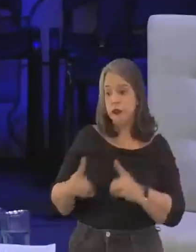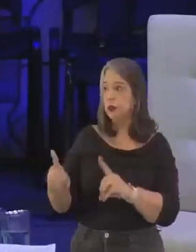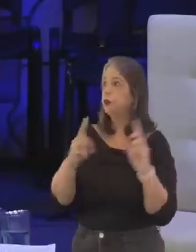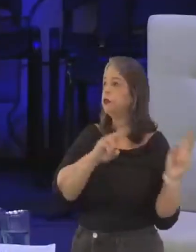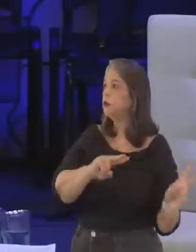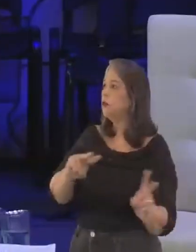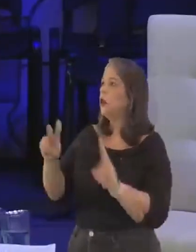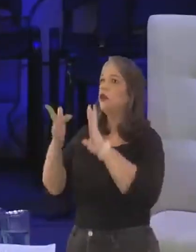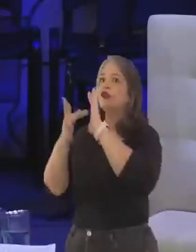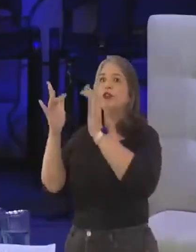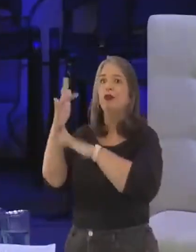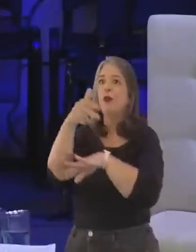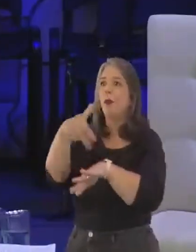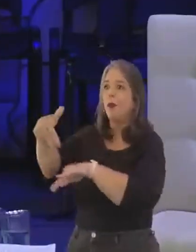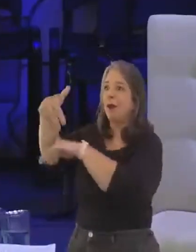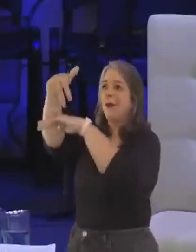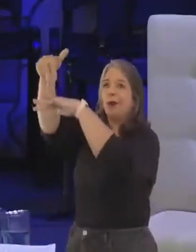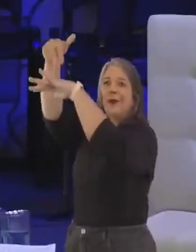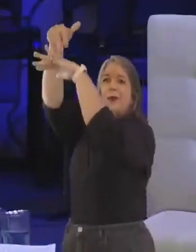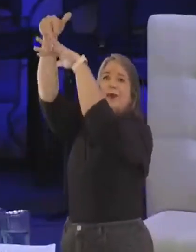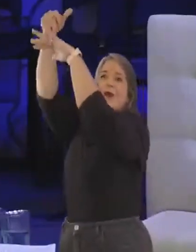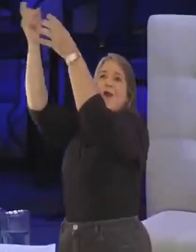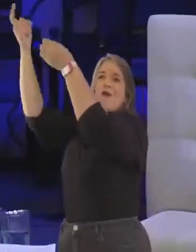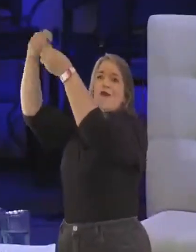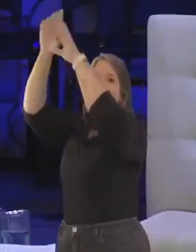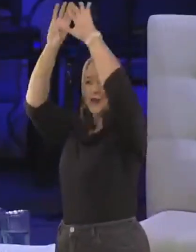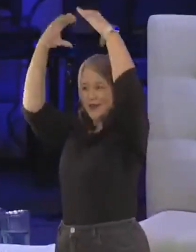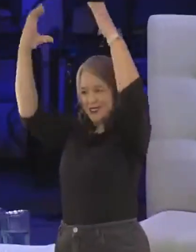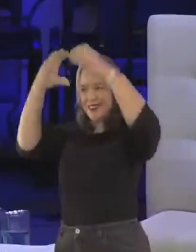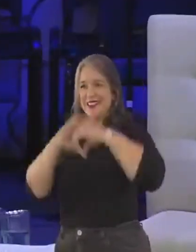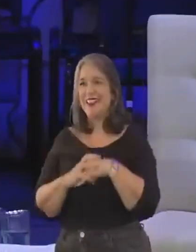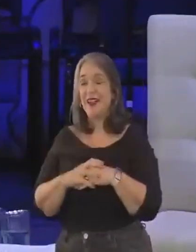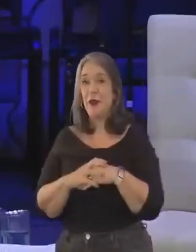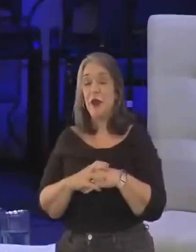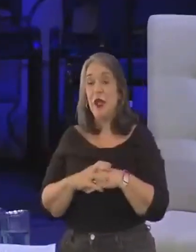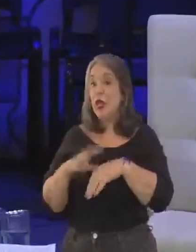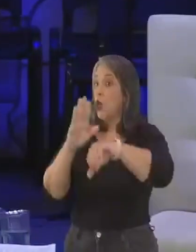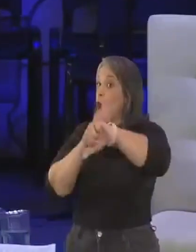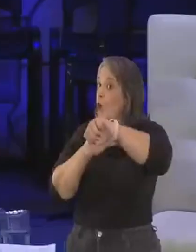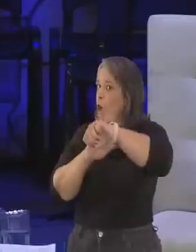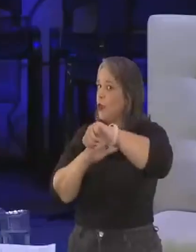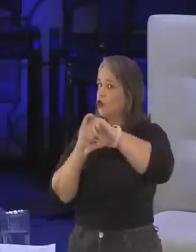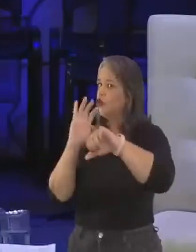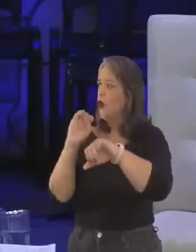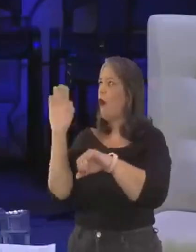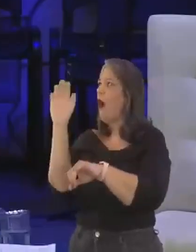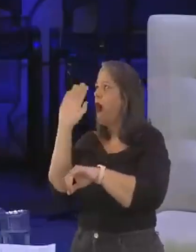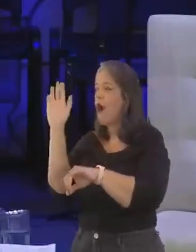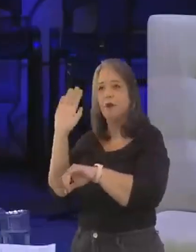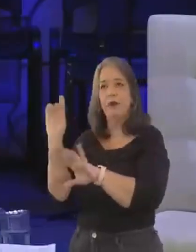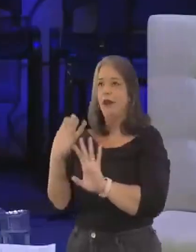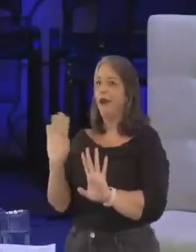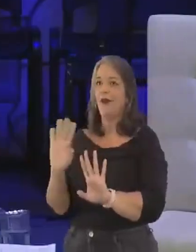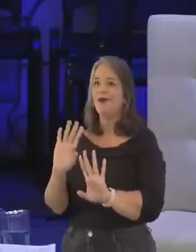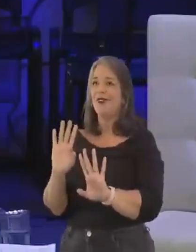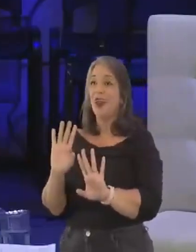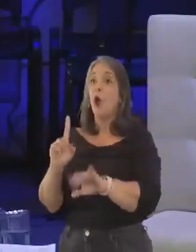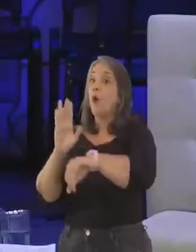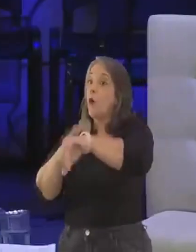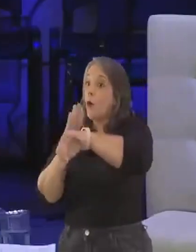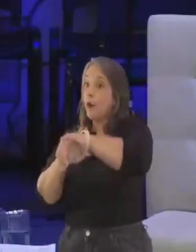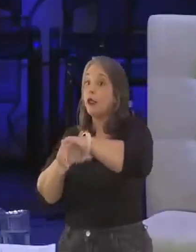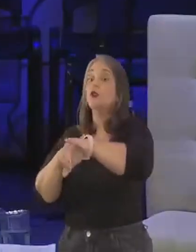E esse evento não é apenas uma despedida, mas é uma promessa. Daqui a pouco estaremos celebrando a ceia do